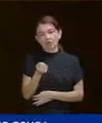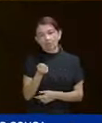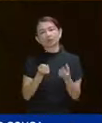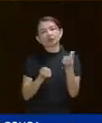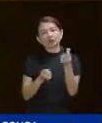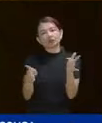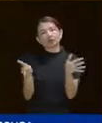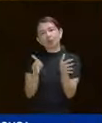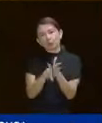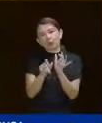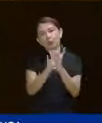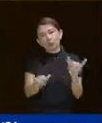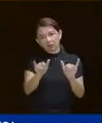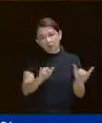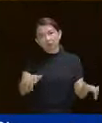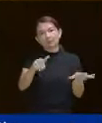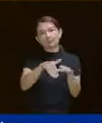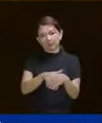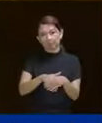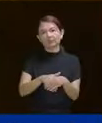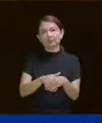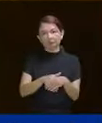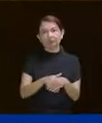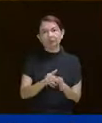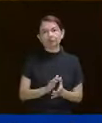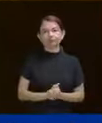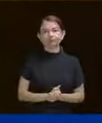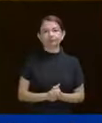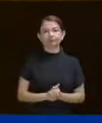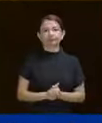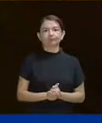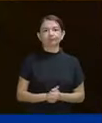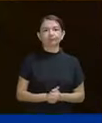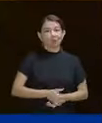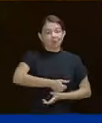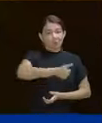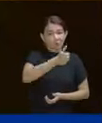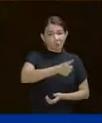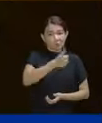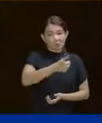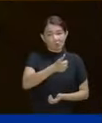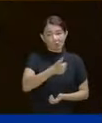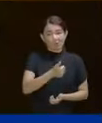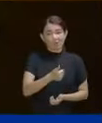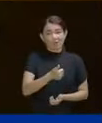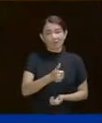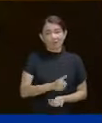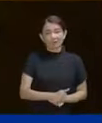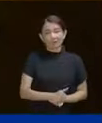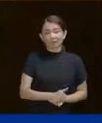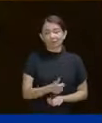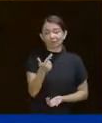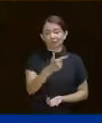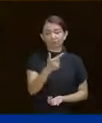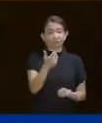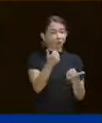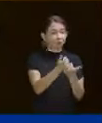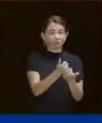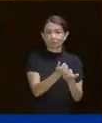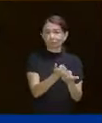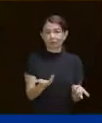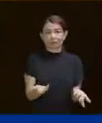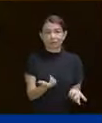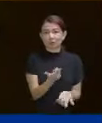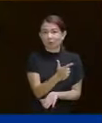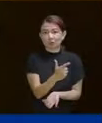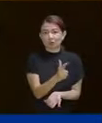conhecimento do indeferimento do primeiro suplente, da renúncia do segundo suplente, e que a